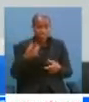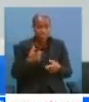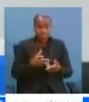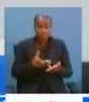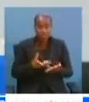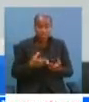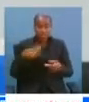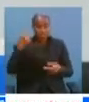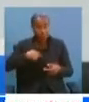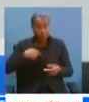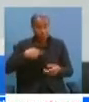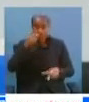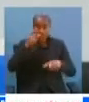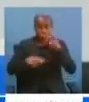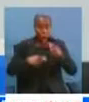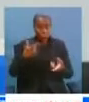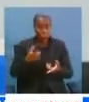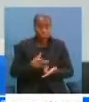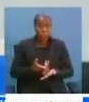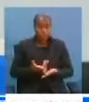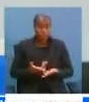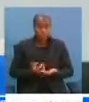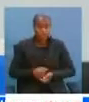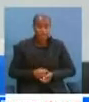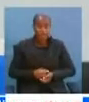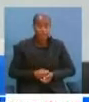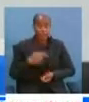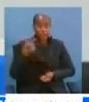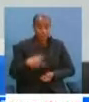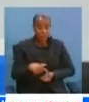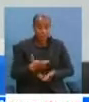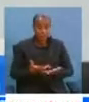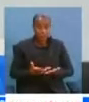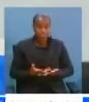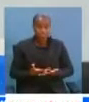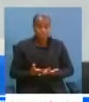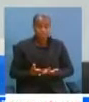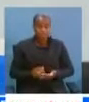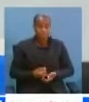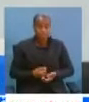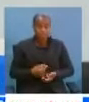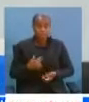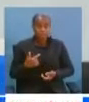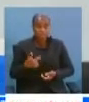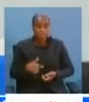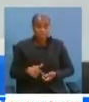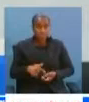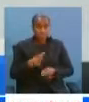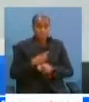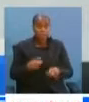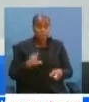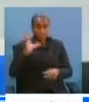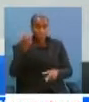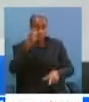autocensura até das próprias pessoas, dos cidadãos. Existe efetivamente, portanto existe, porque quando a